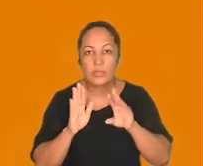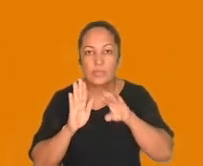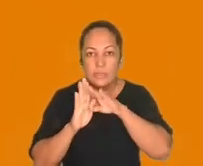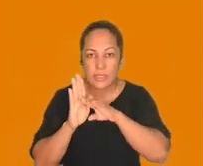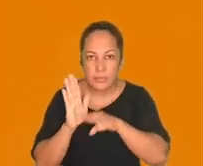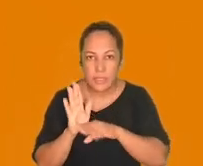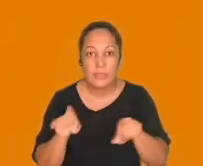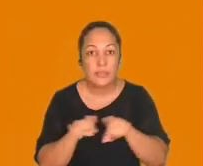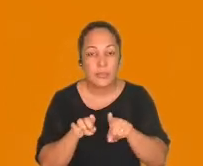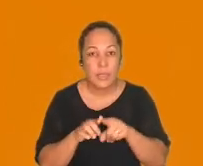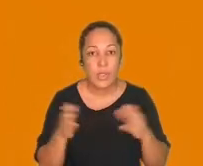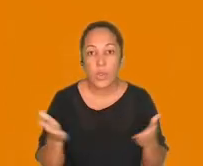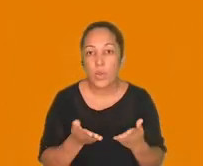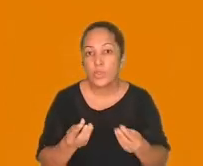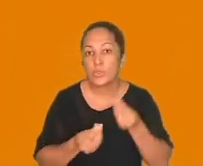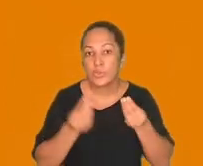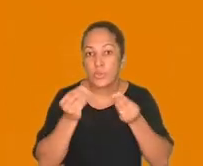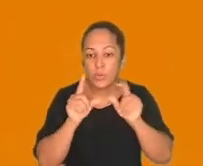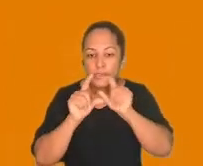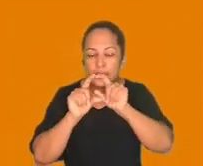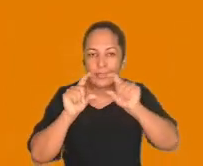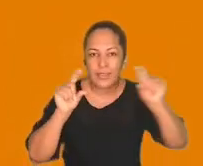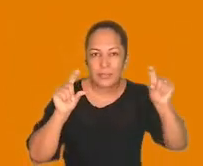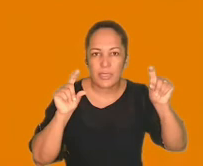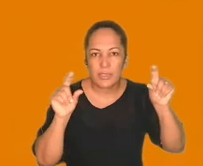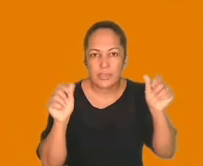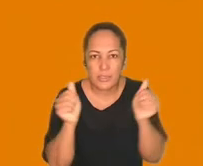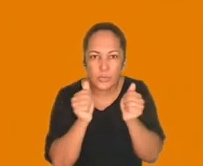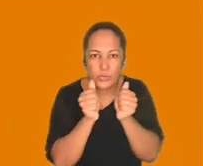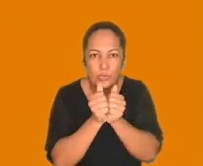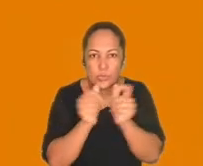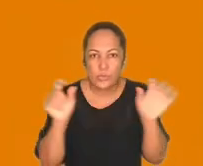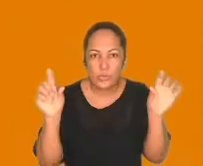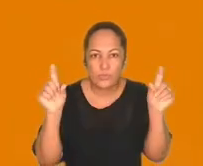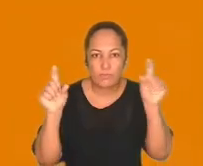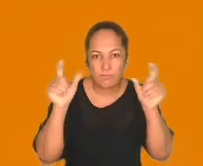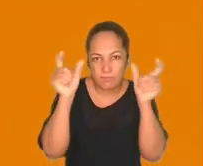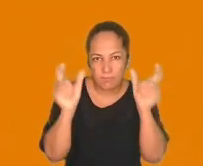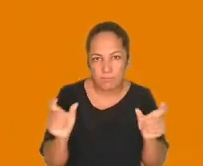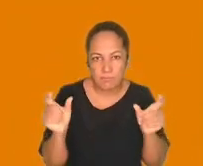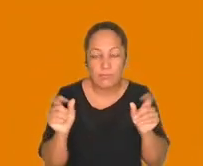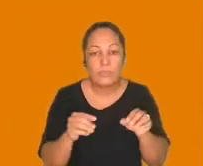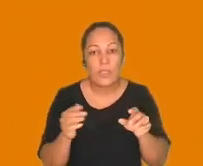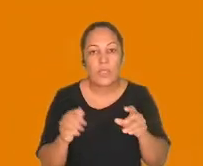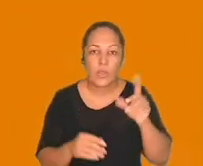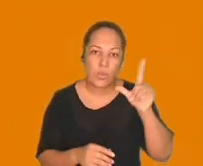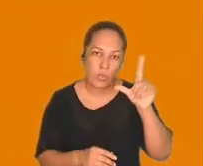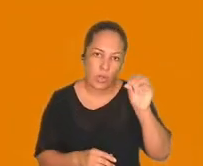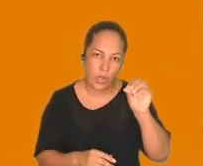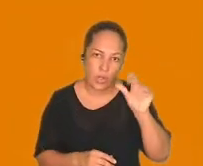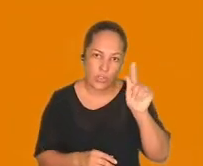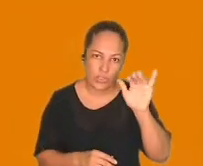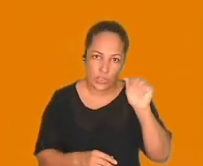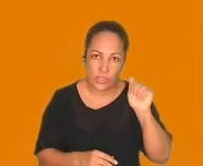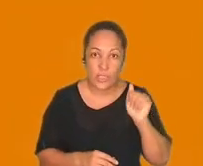tabela será amarrada uma na outra de fato, tá? Existe uma lógica, né, de como a gente faz isso, e